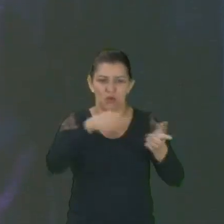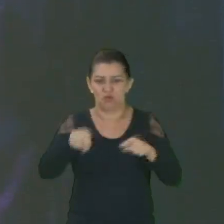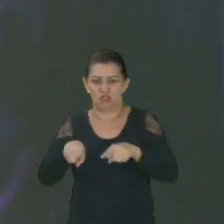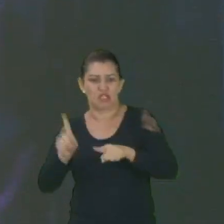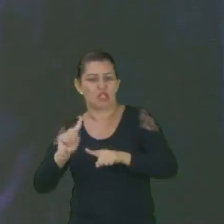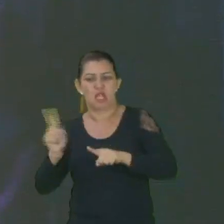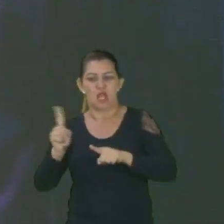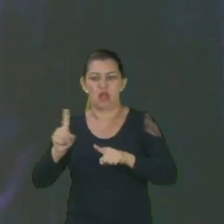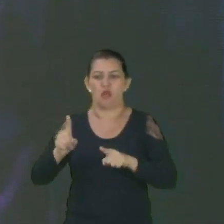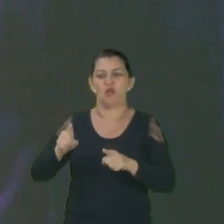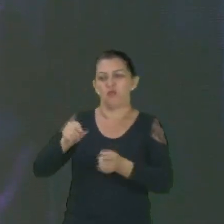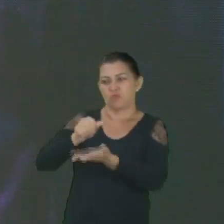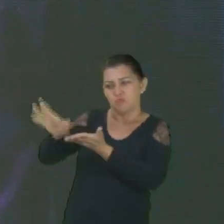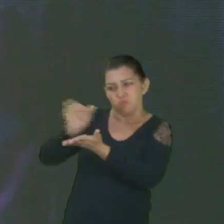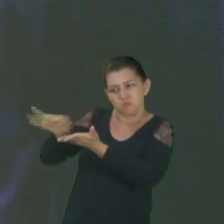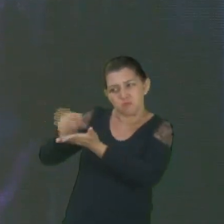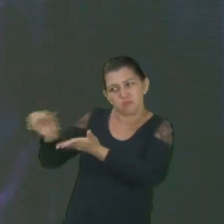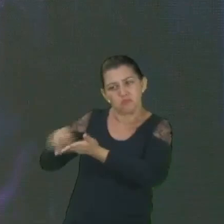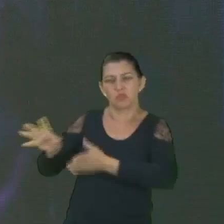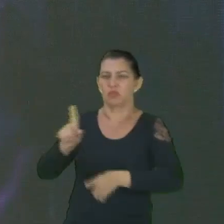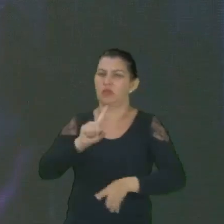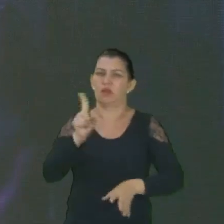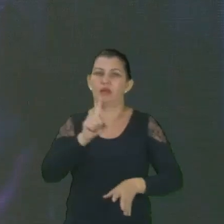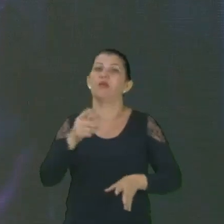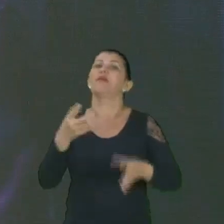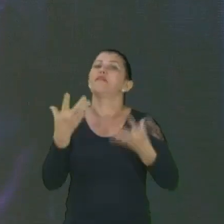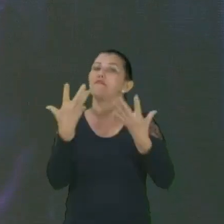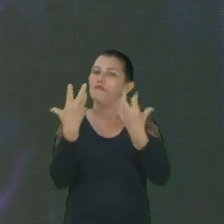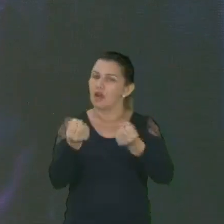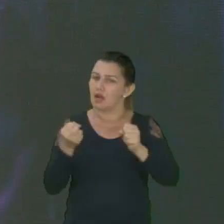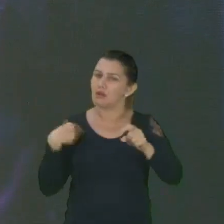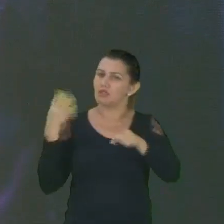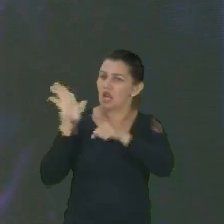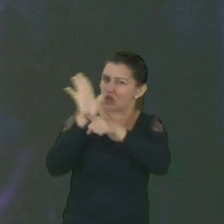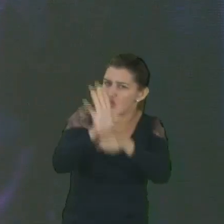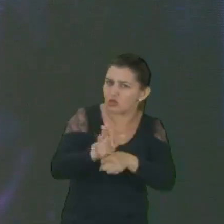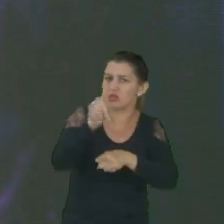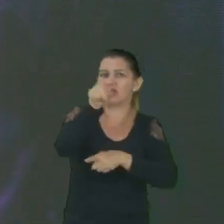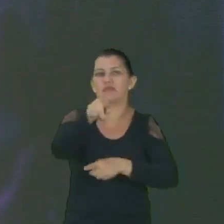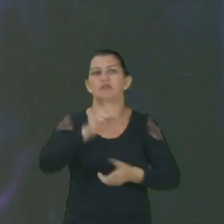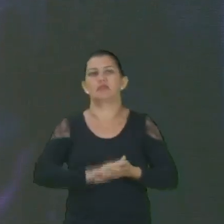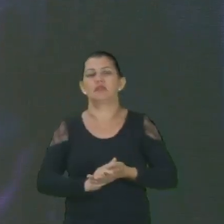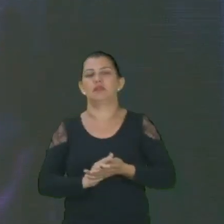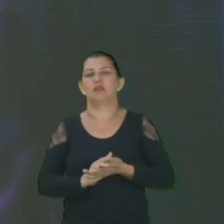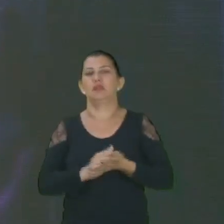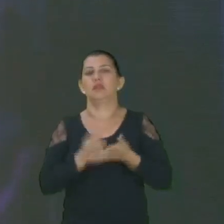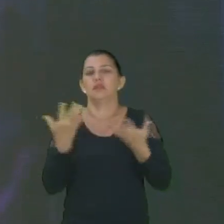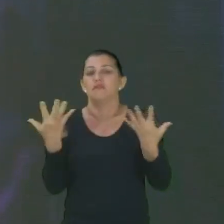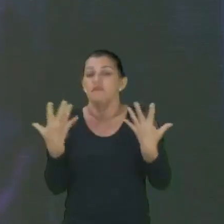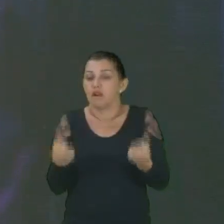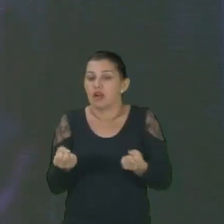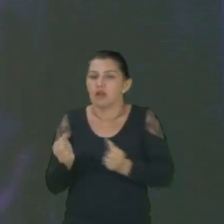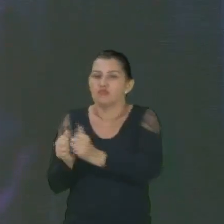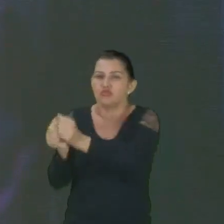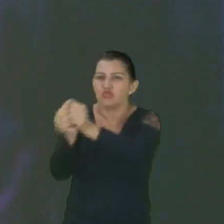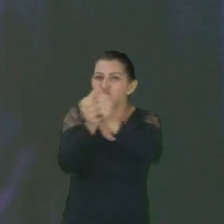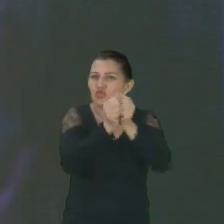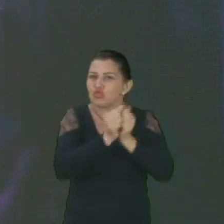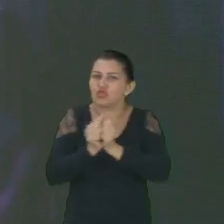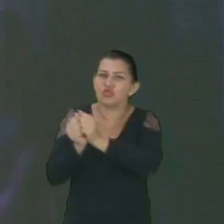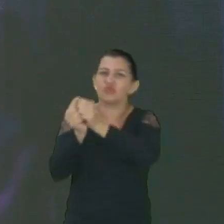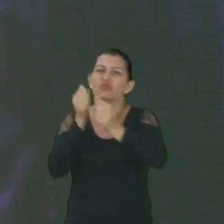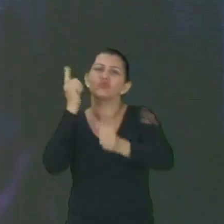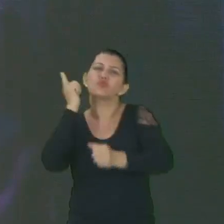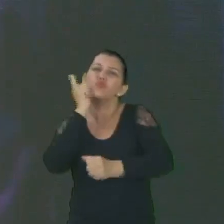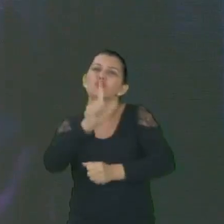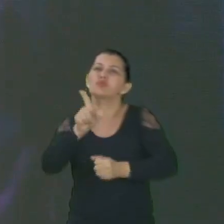as mãos e dizer para você: nós vamos chegar juntos no céu, nós vamos chegar juntos no céu, nós vamos